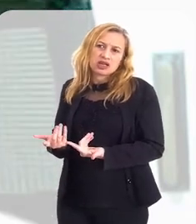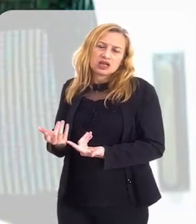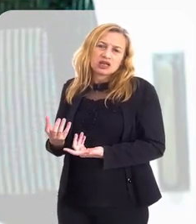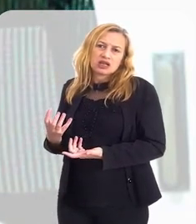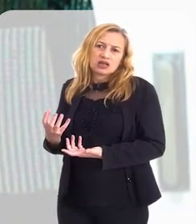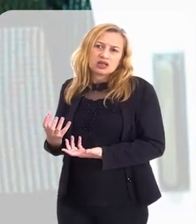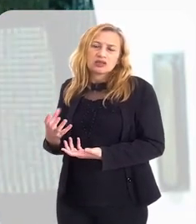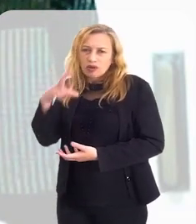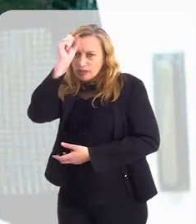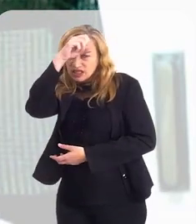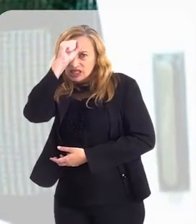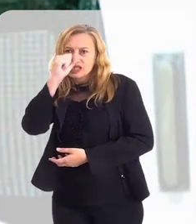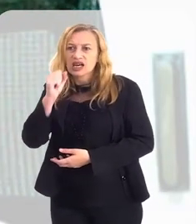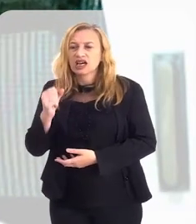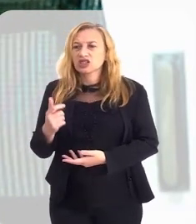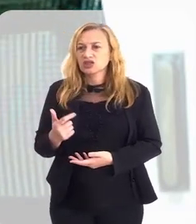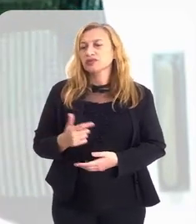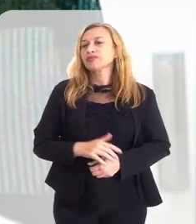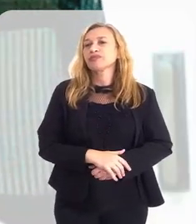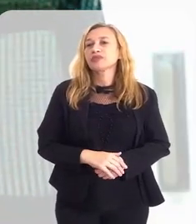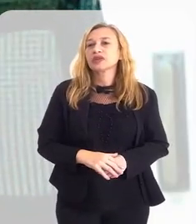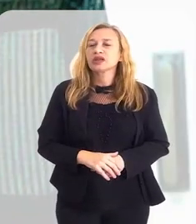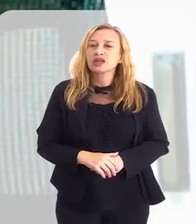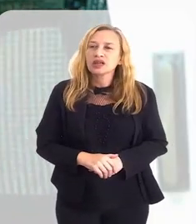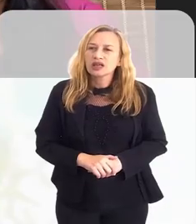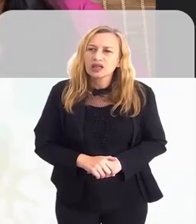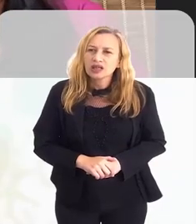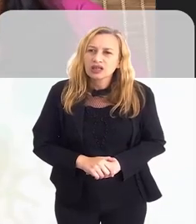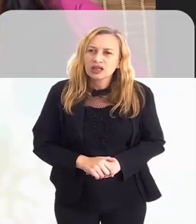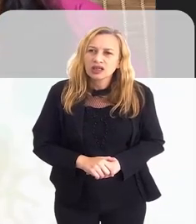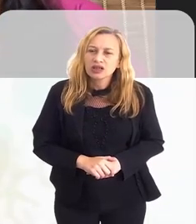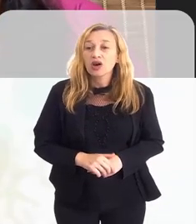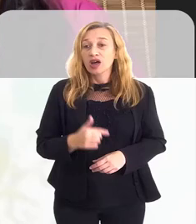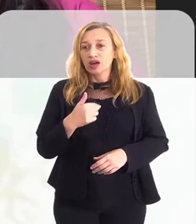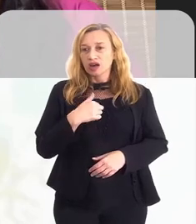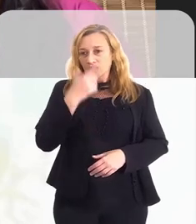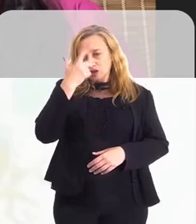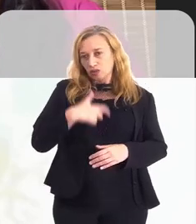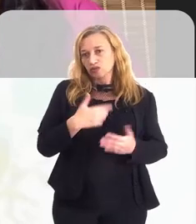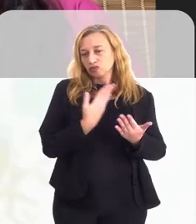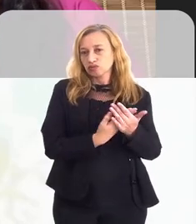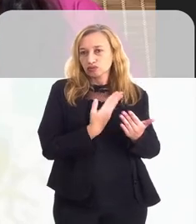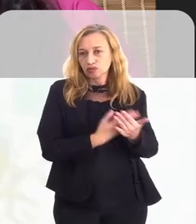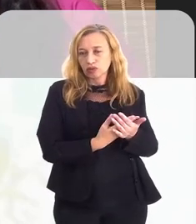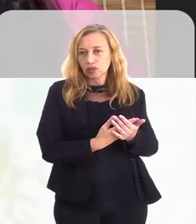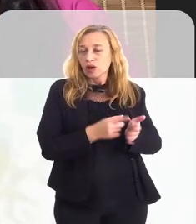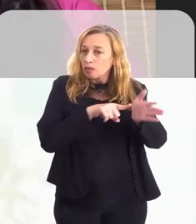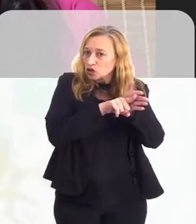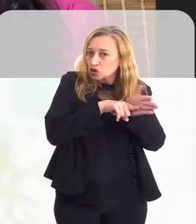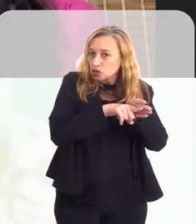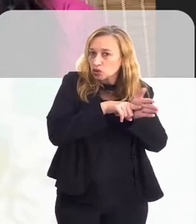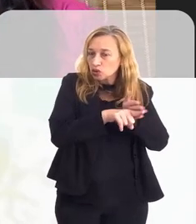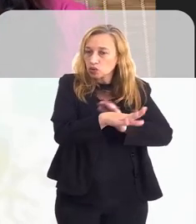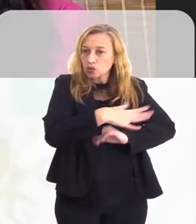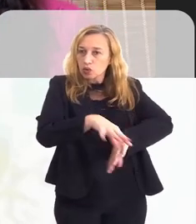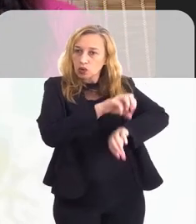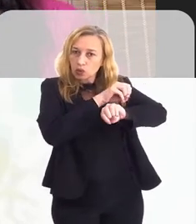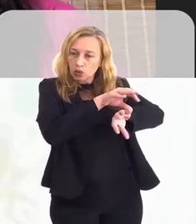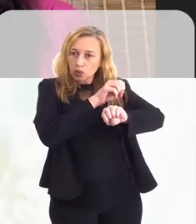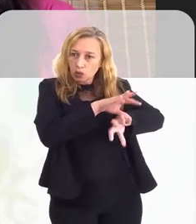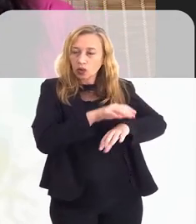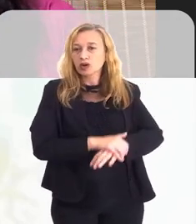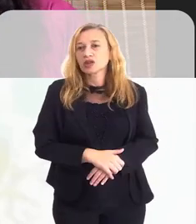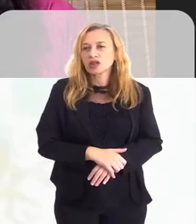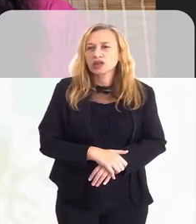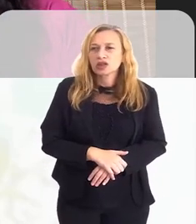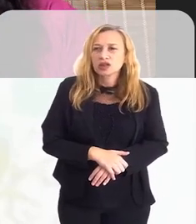nesse sentido, aprendizens, no meu entendimento, né? Isso Certeza. como estudioso da área da educação, como pesquisador.